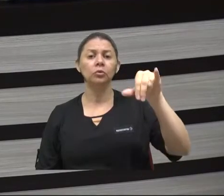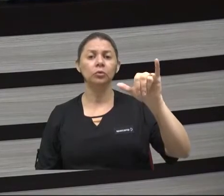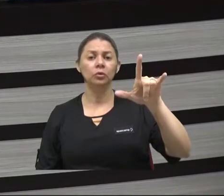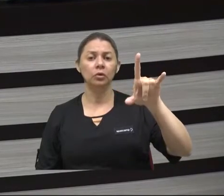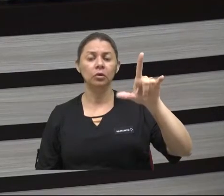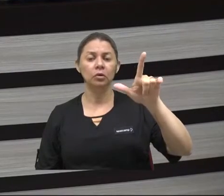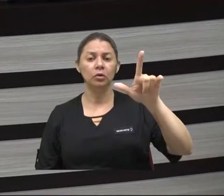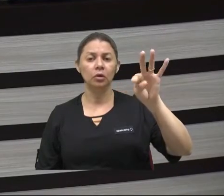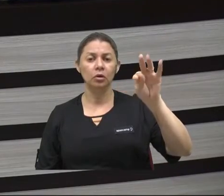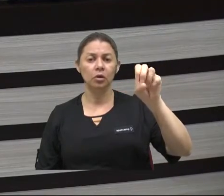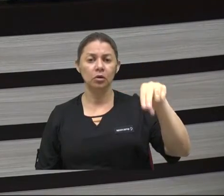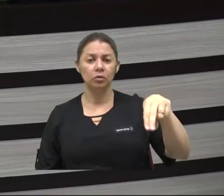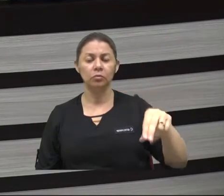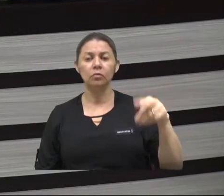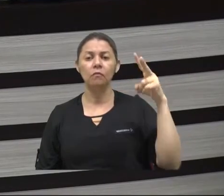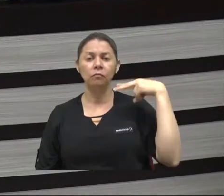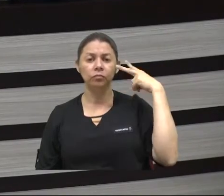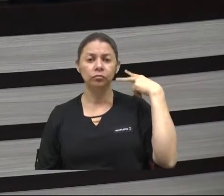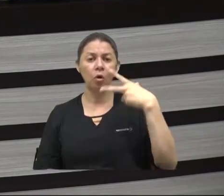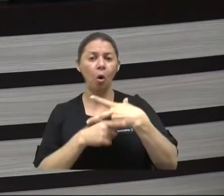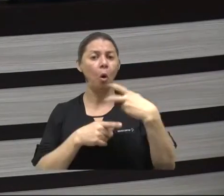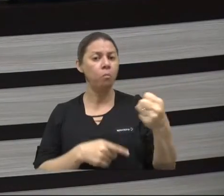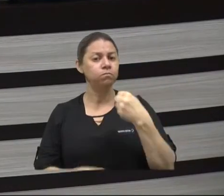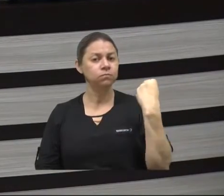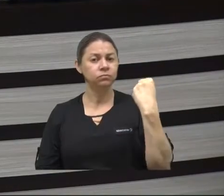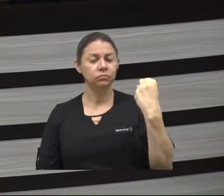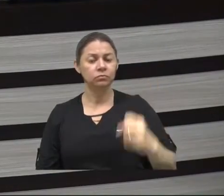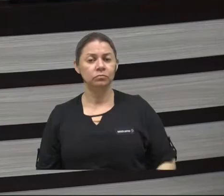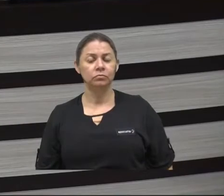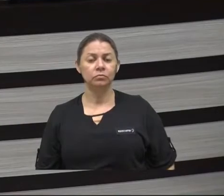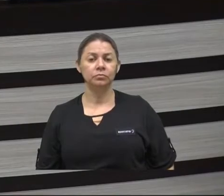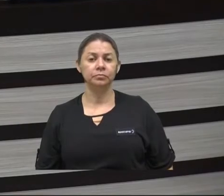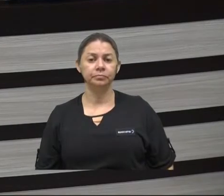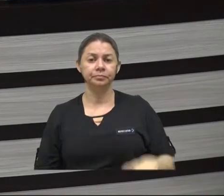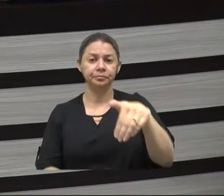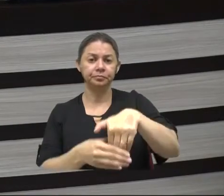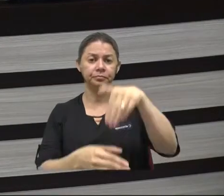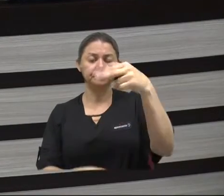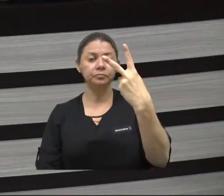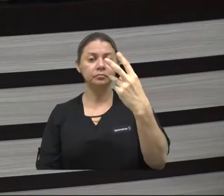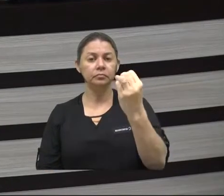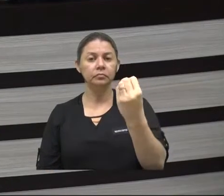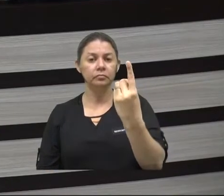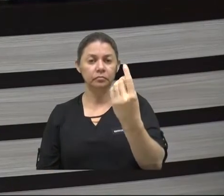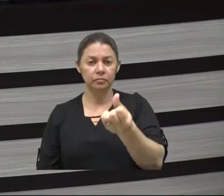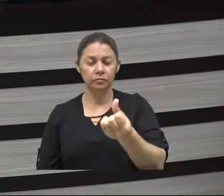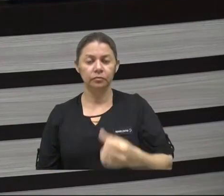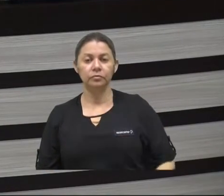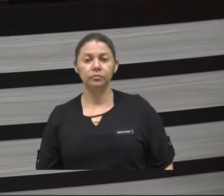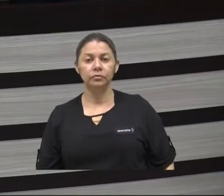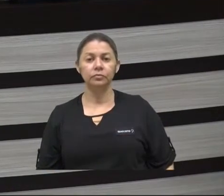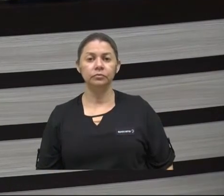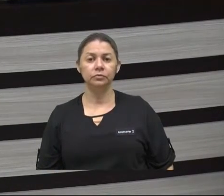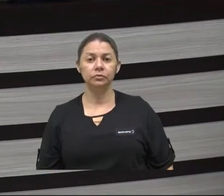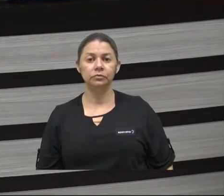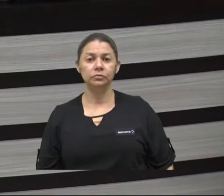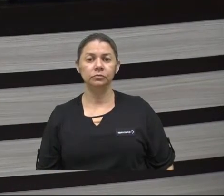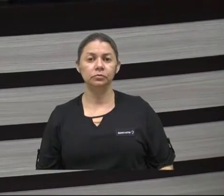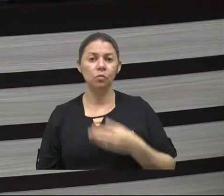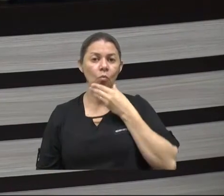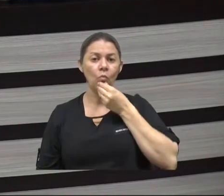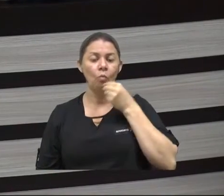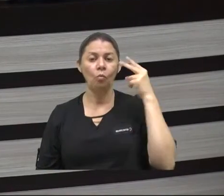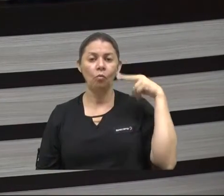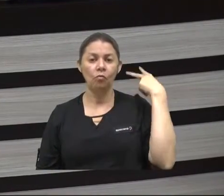Câmara. Em 2016, o Zé Damix foi eleito vereador. Ia disputar a eleição